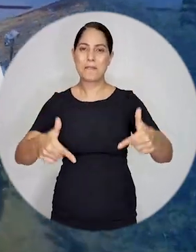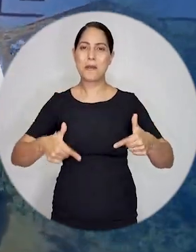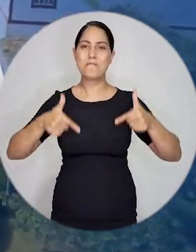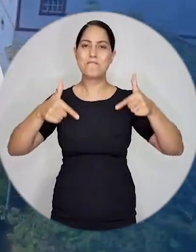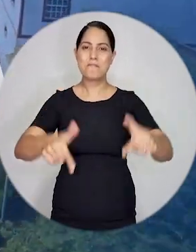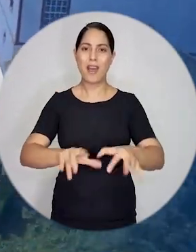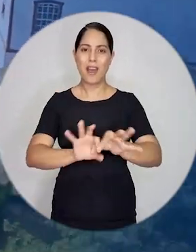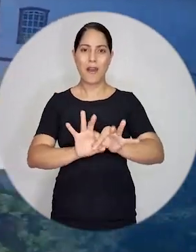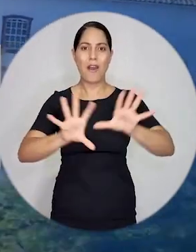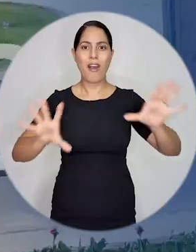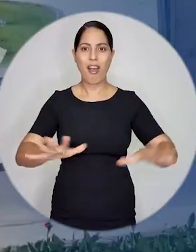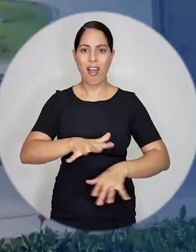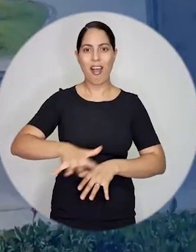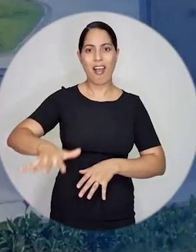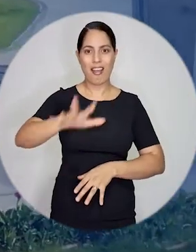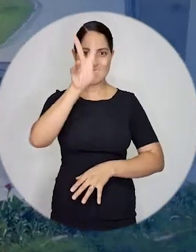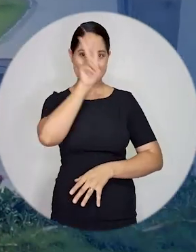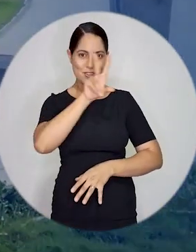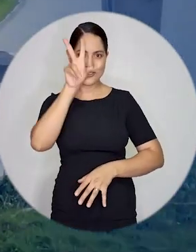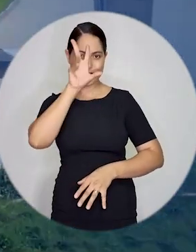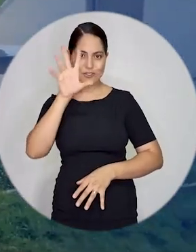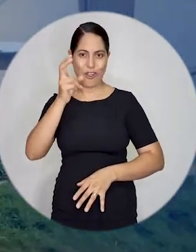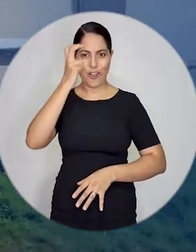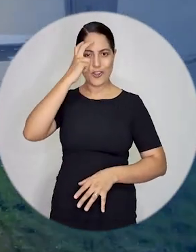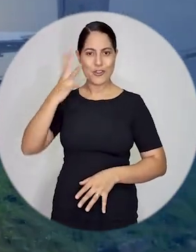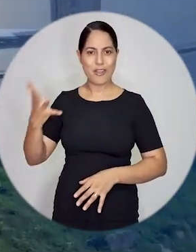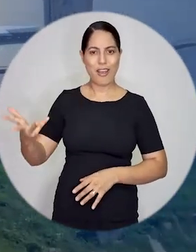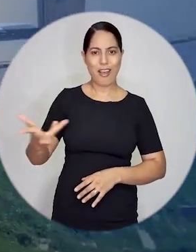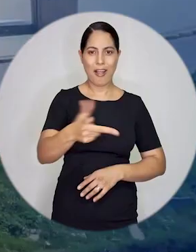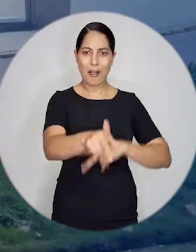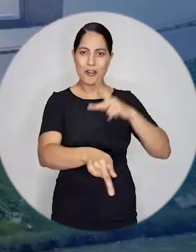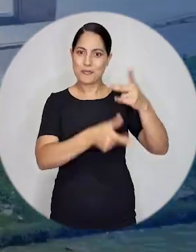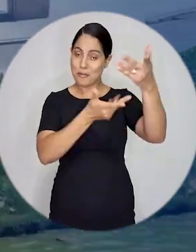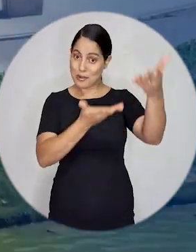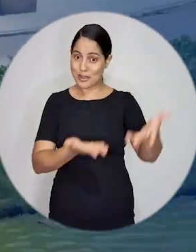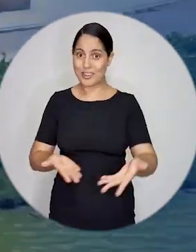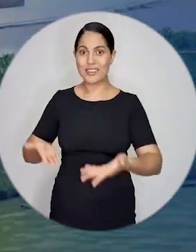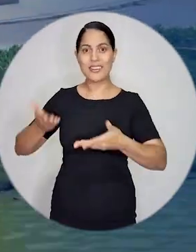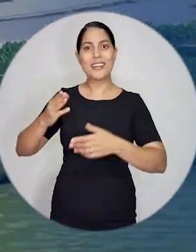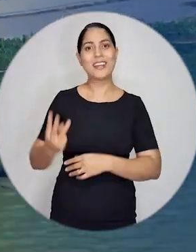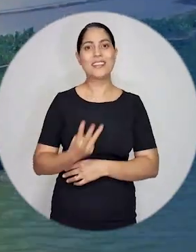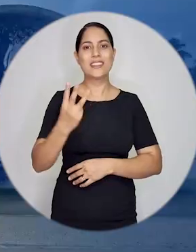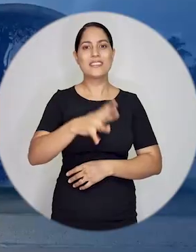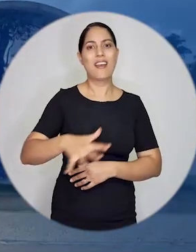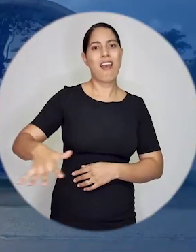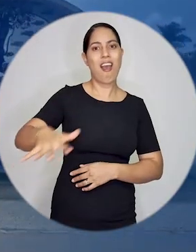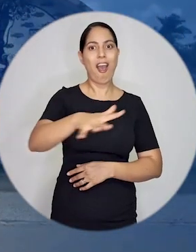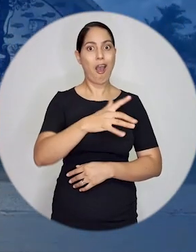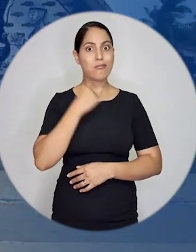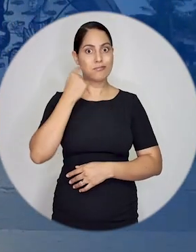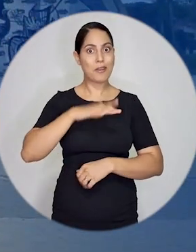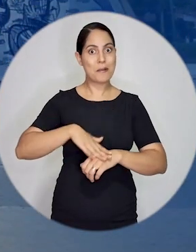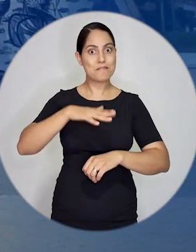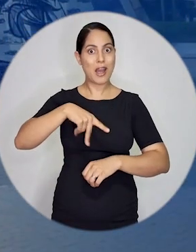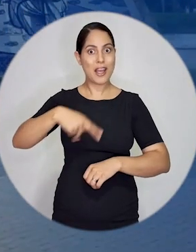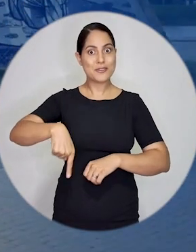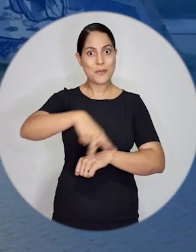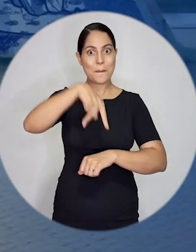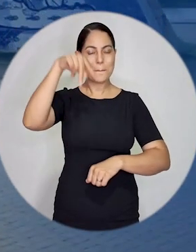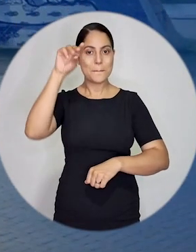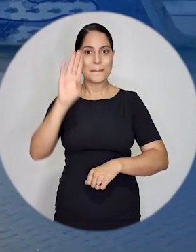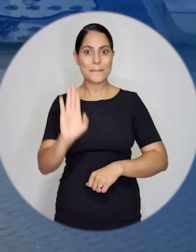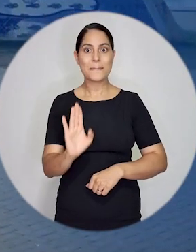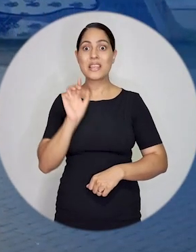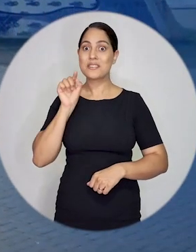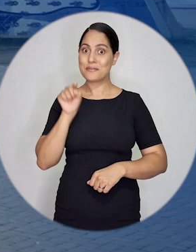lutas pela liberdade, terra de história, cultura rica e povo acolhedor. E o terceiro maior contingente de advogadas